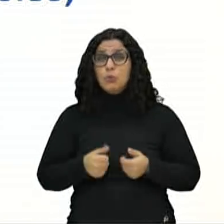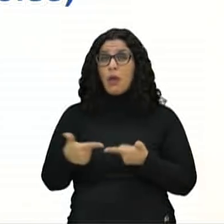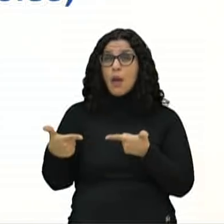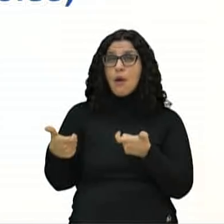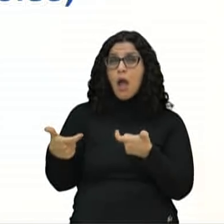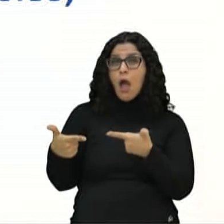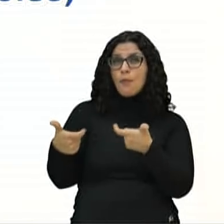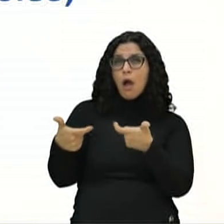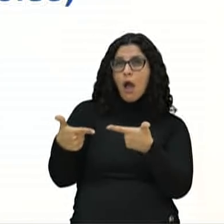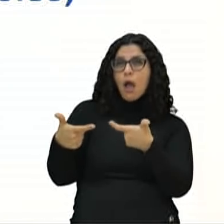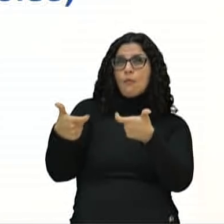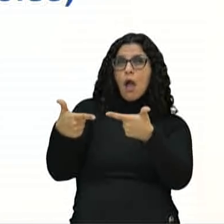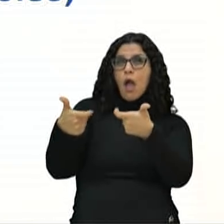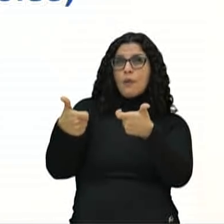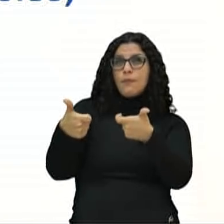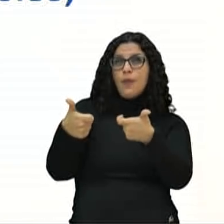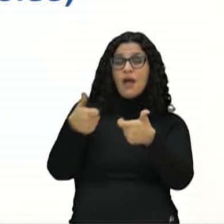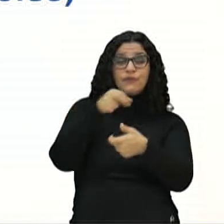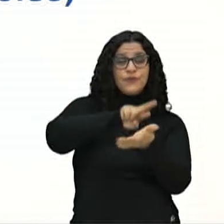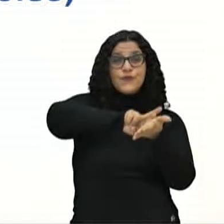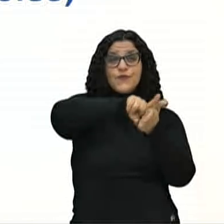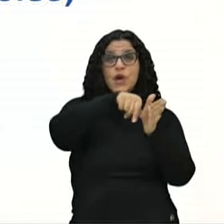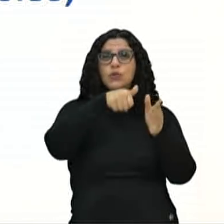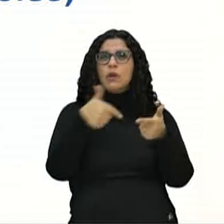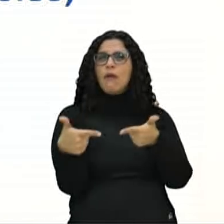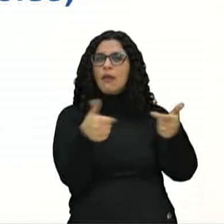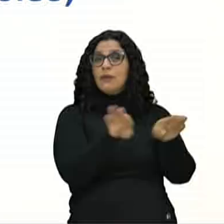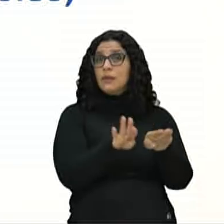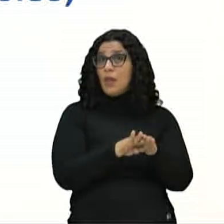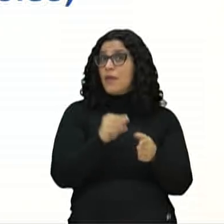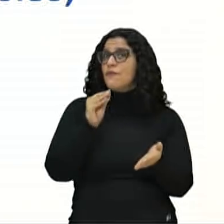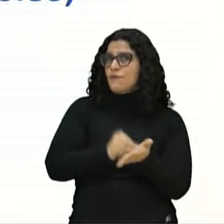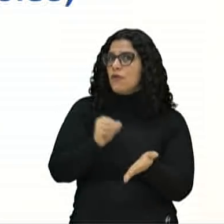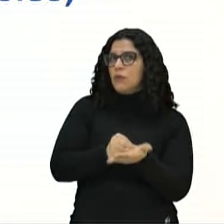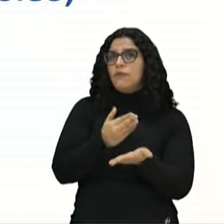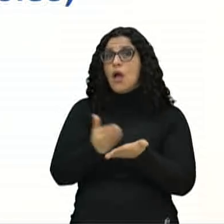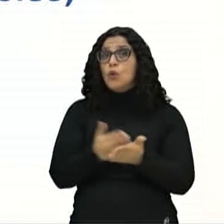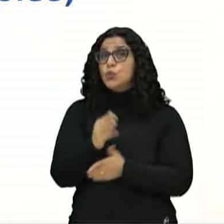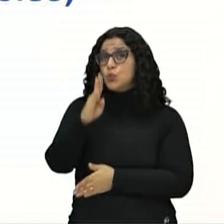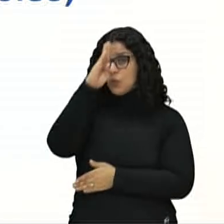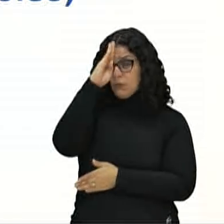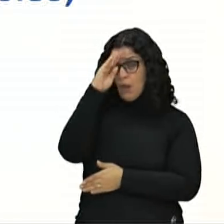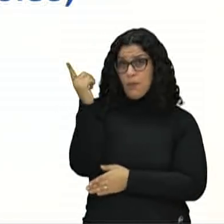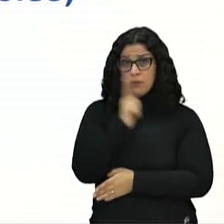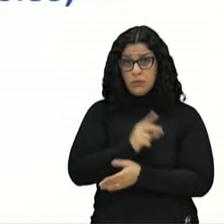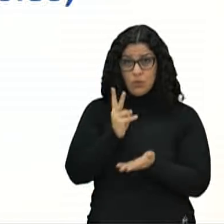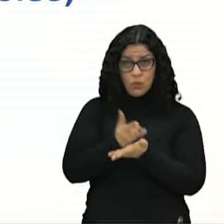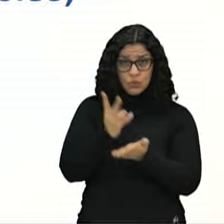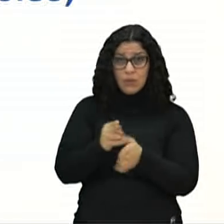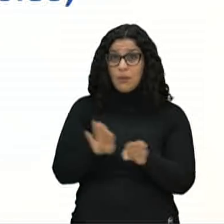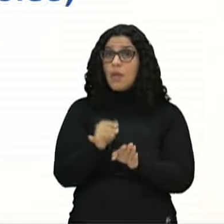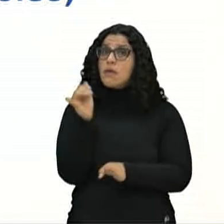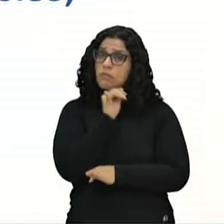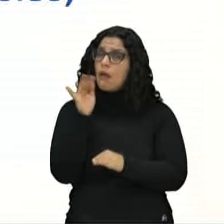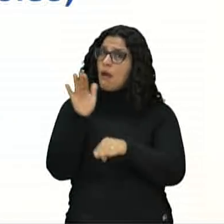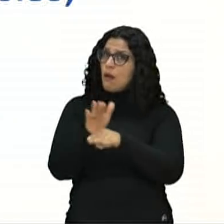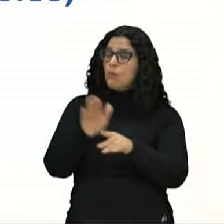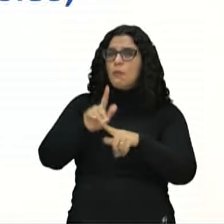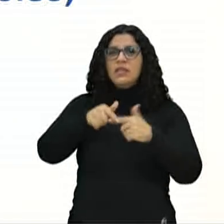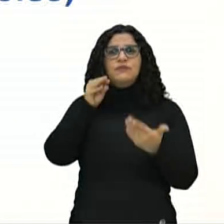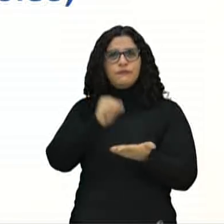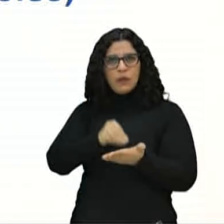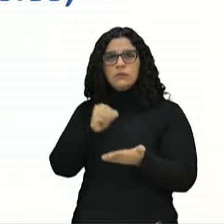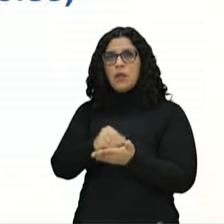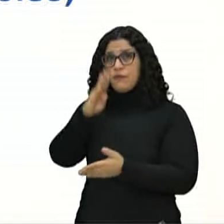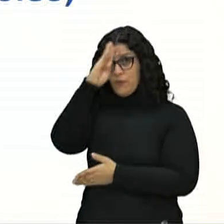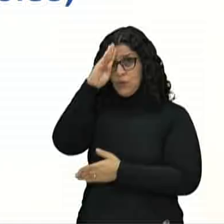em muitas frentes de batalhas. Não havia tantos soldados disponíveis, mesmo com a ajuda da Itália, pois a